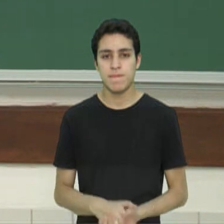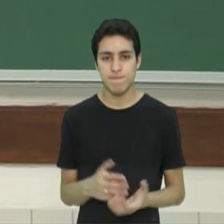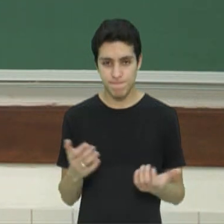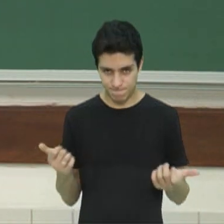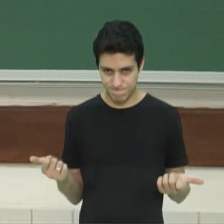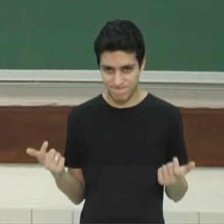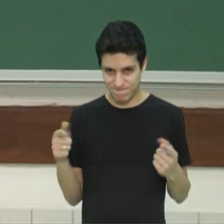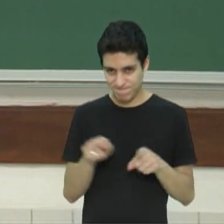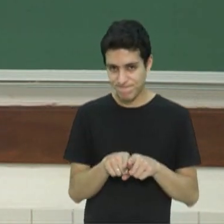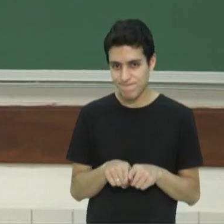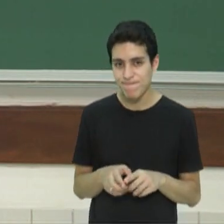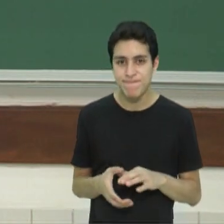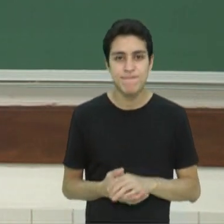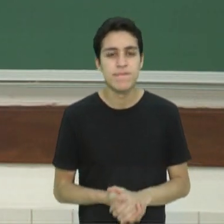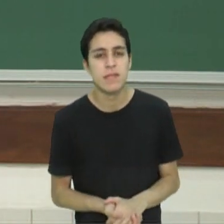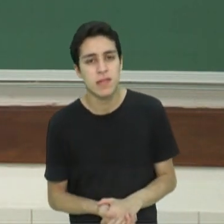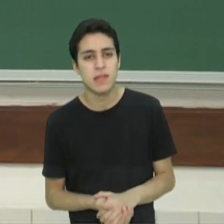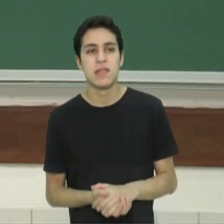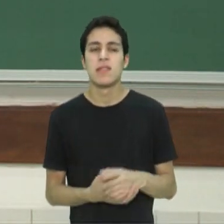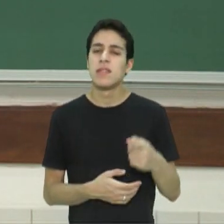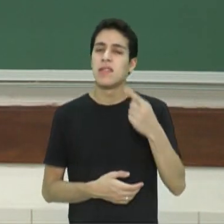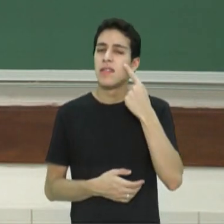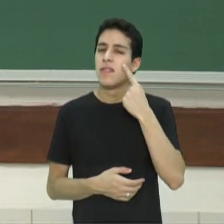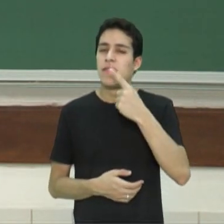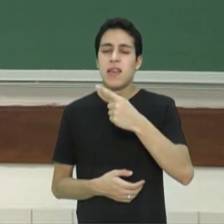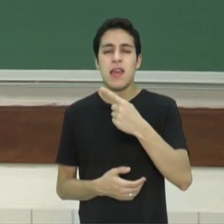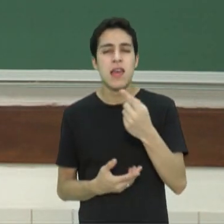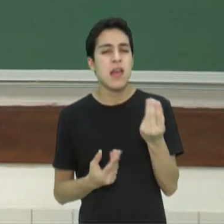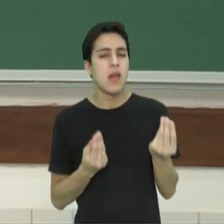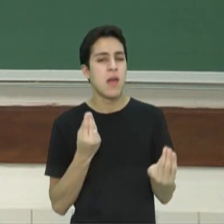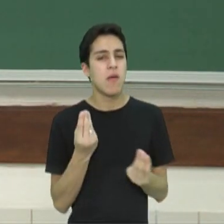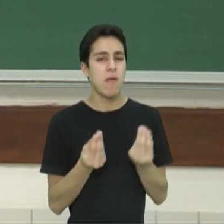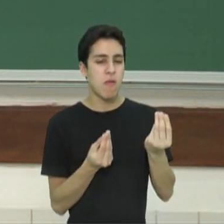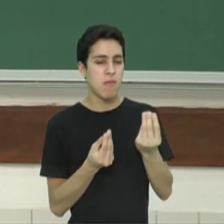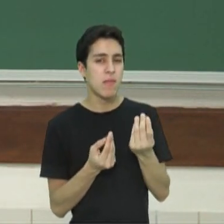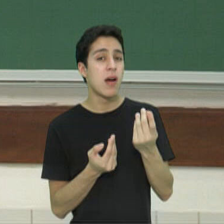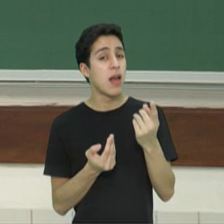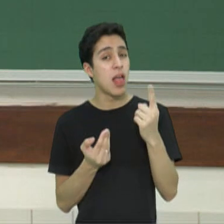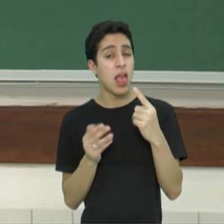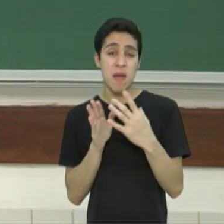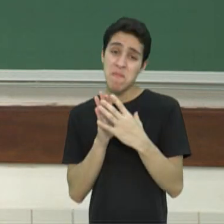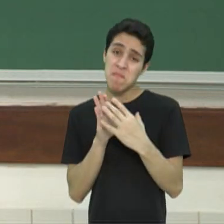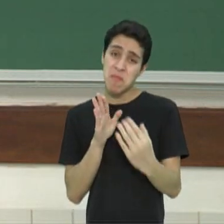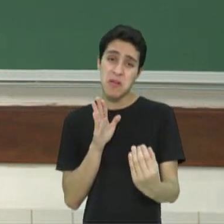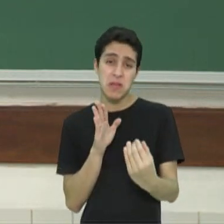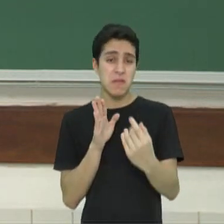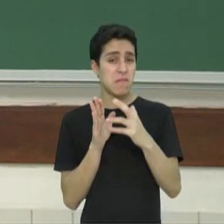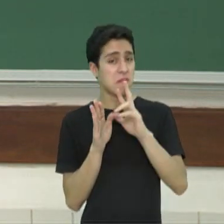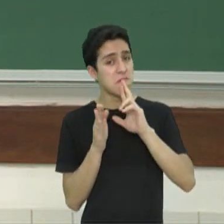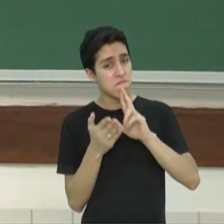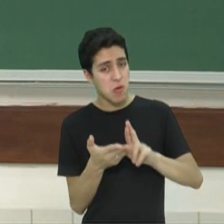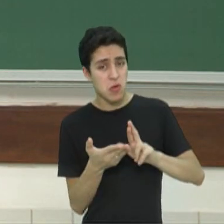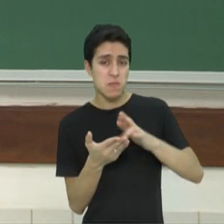Olá, voltamos. Vamos agora conferir a nossa sugestão de resposta.